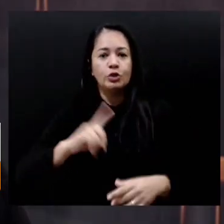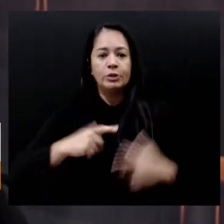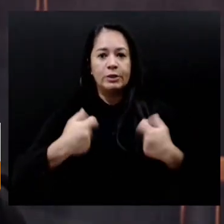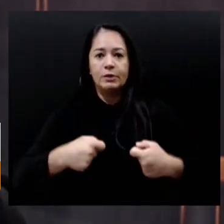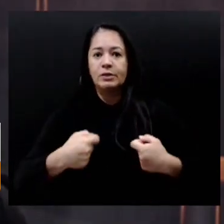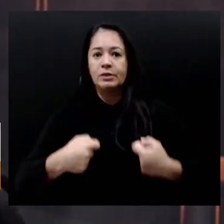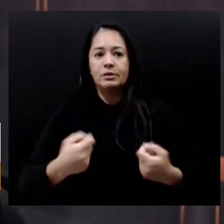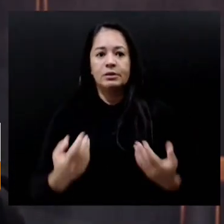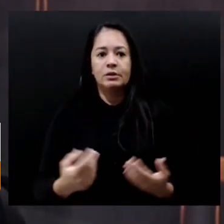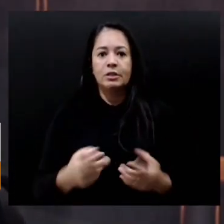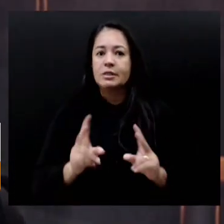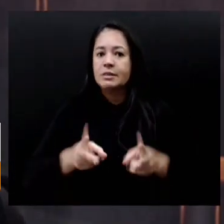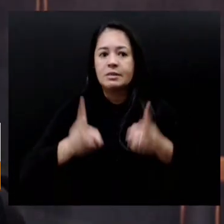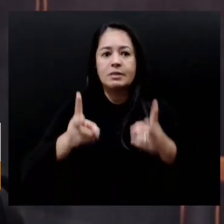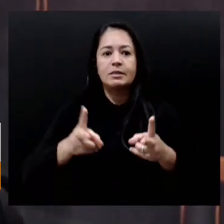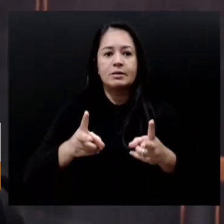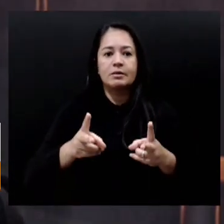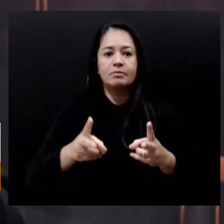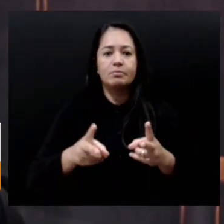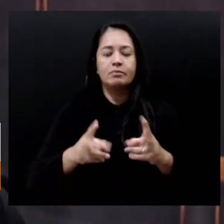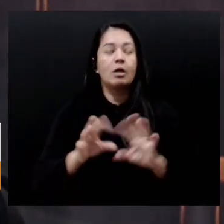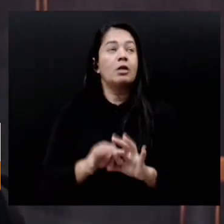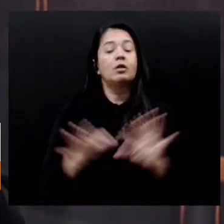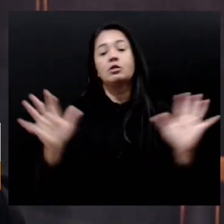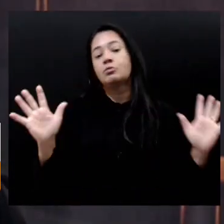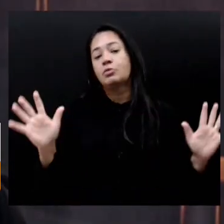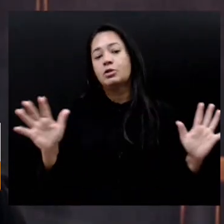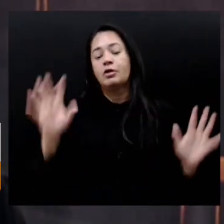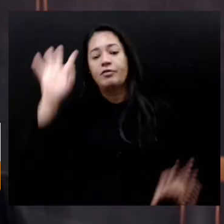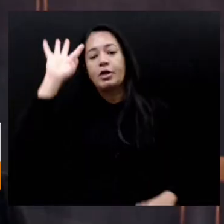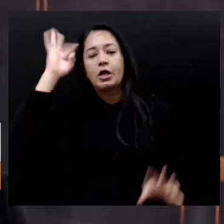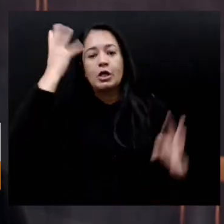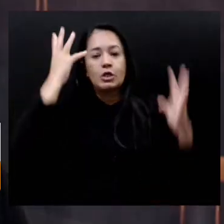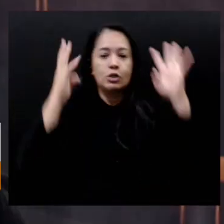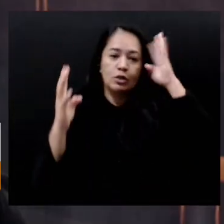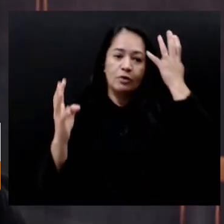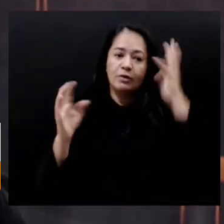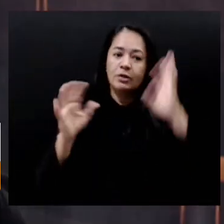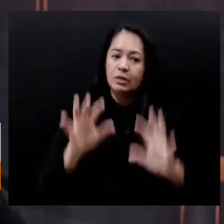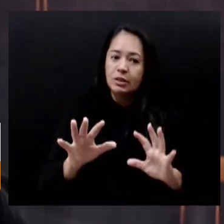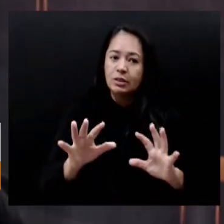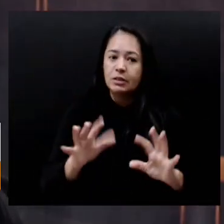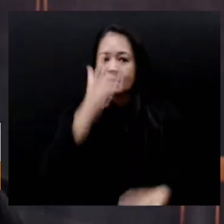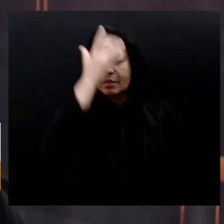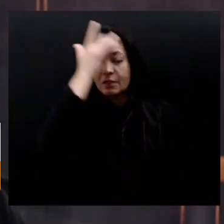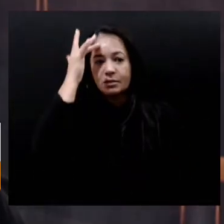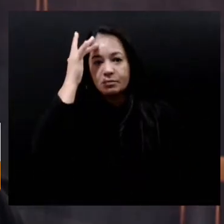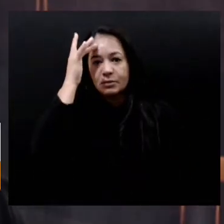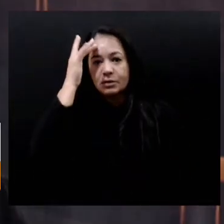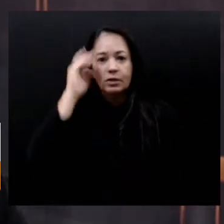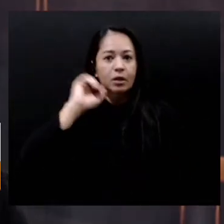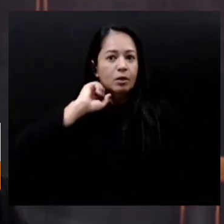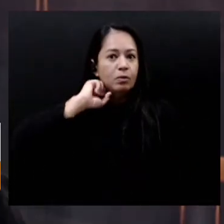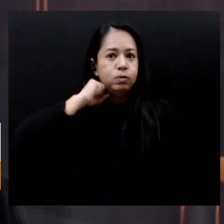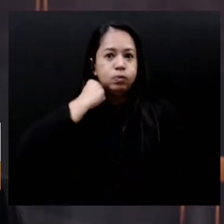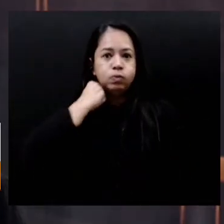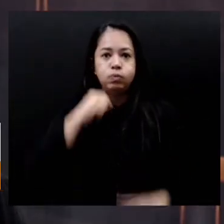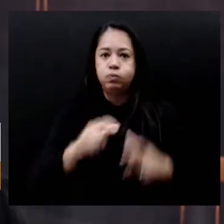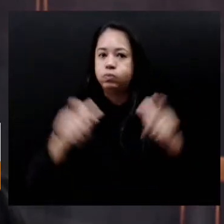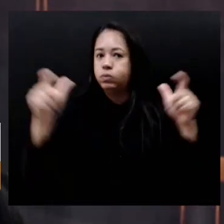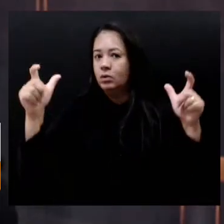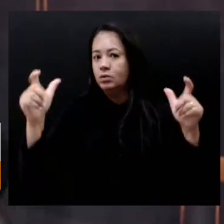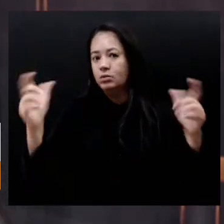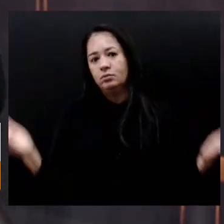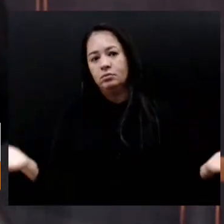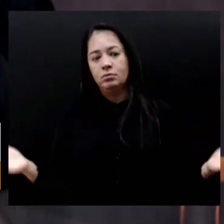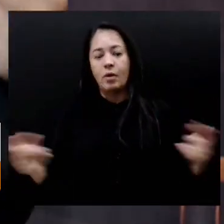todo disponível e resolvendo coisas. Isso está levando o pessoal a níveis de estresse muito altos, porque a gente está